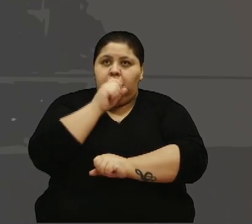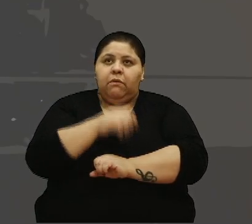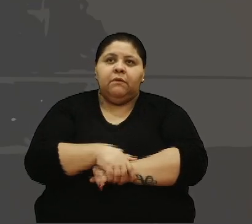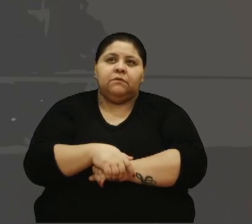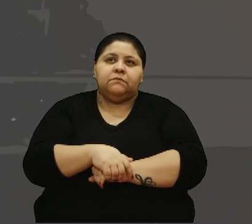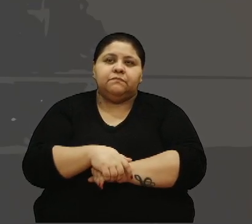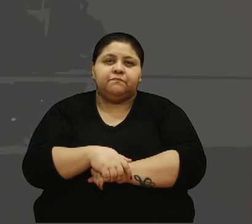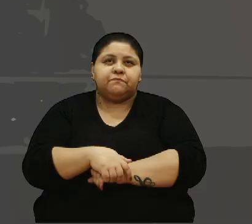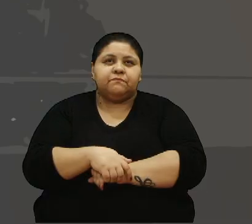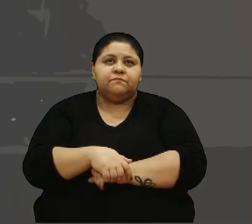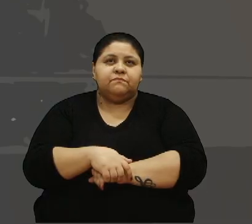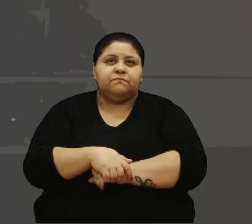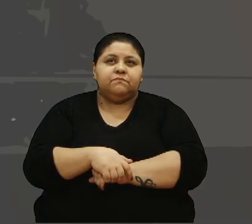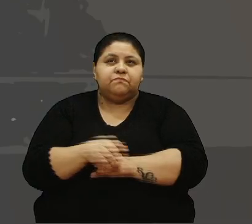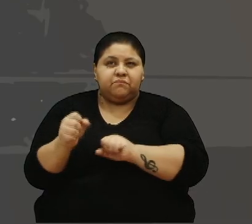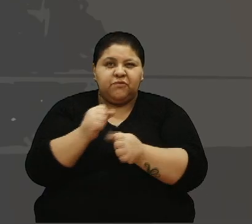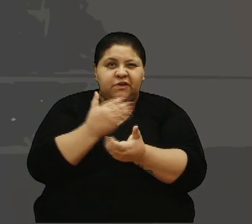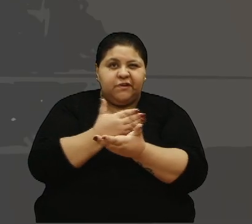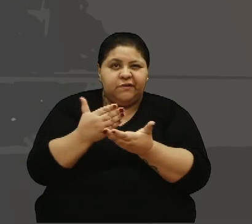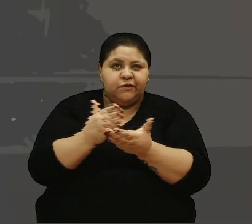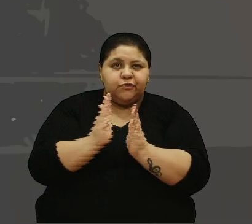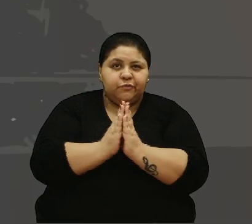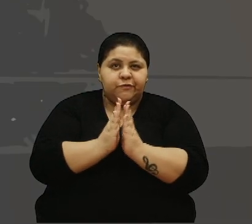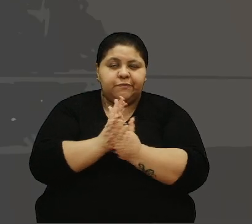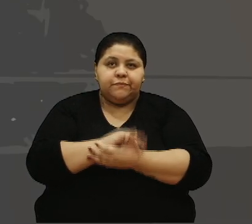Se puder voltar do início ali com o áudio.